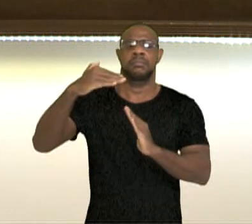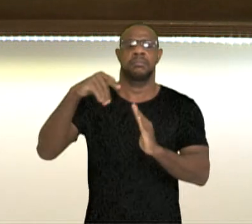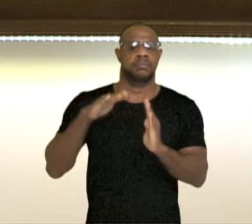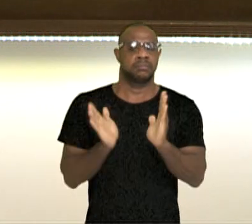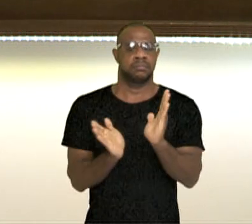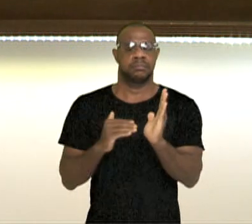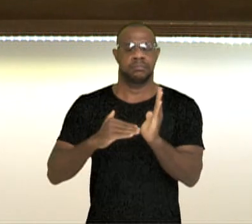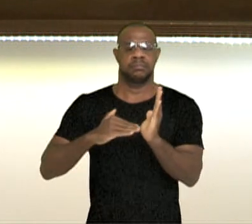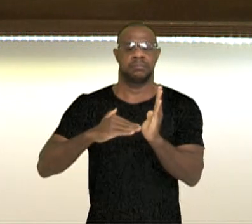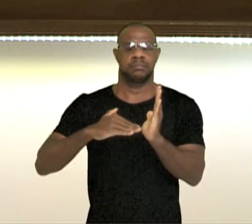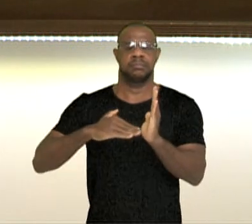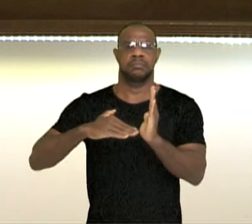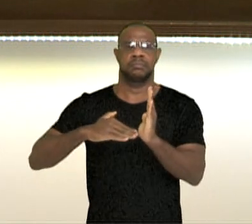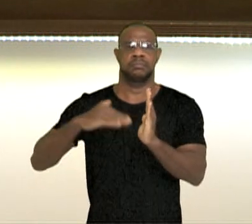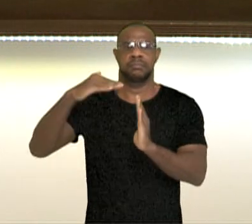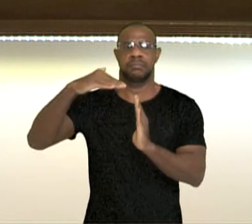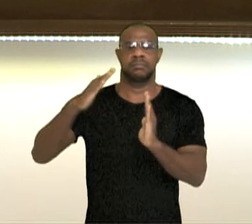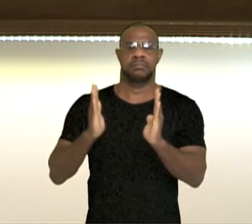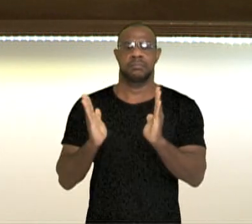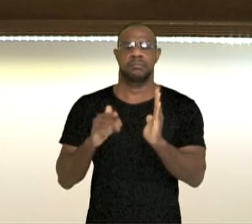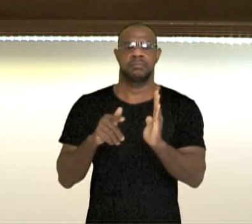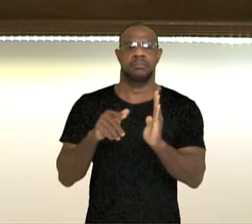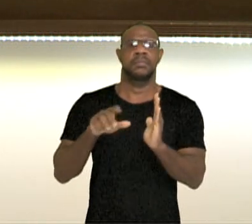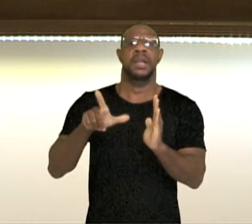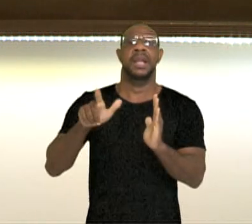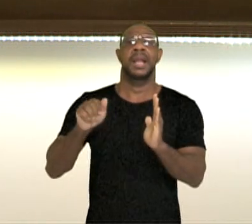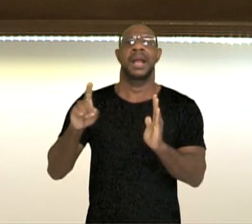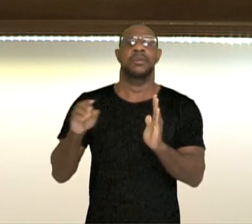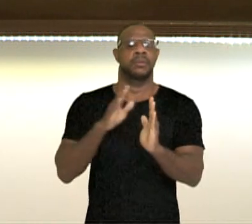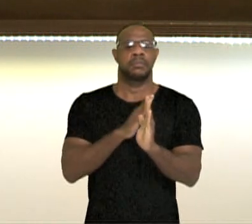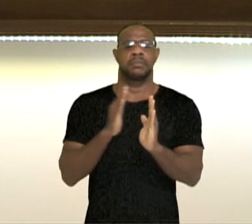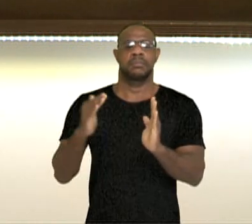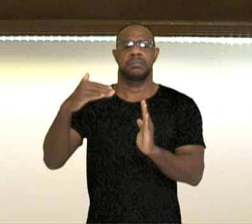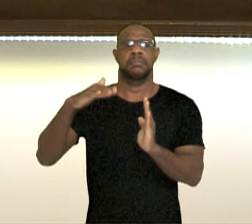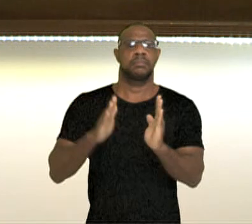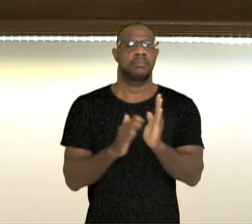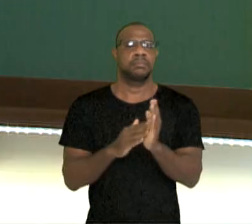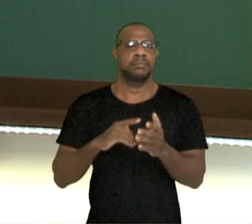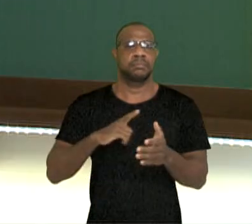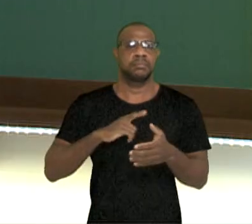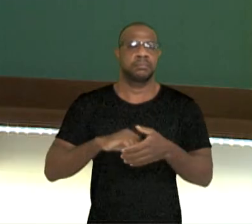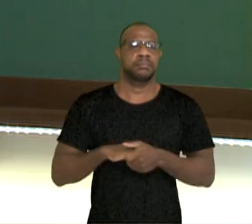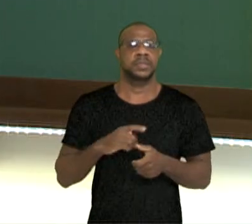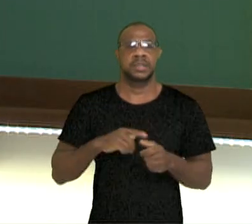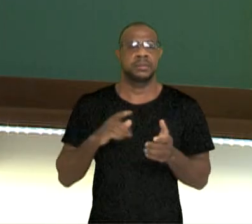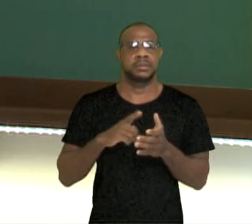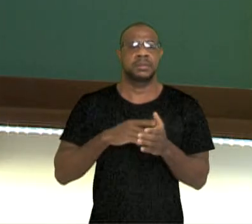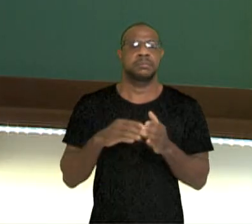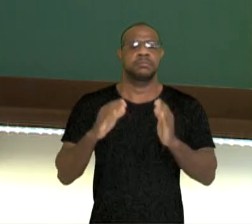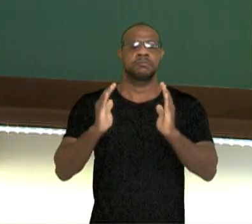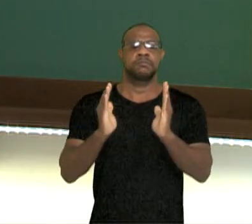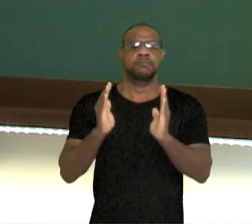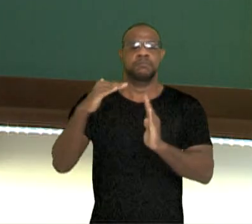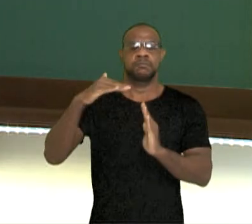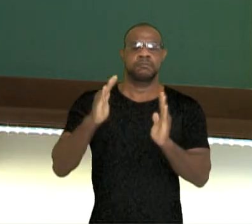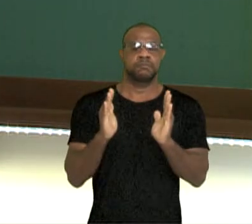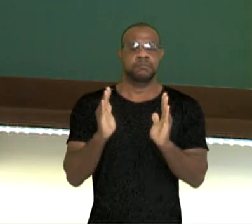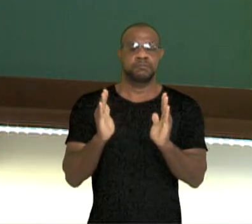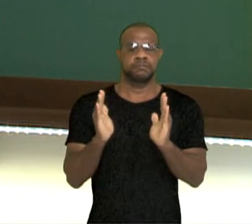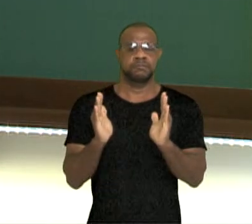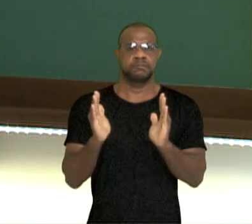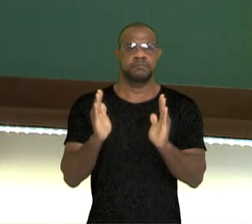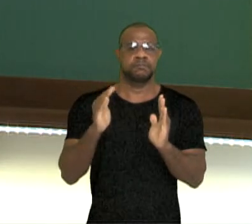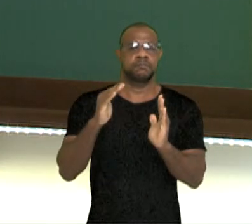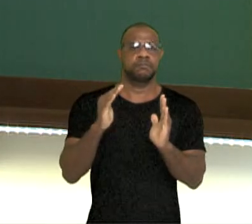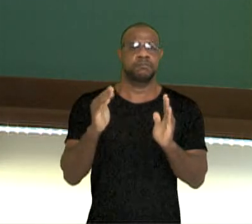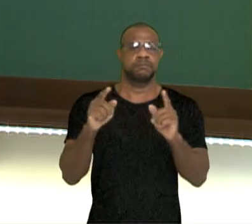dele, a face é plana, não é arredondada. Então eu tenho o bloco retangular, um exemplo, a caixa de